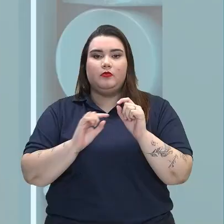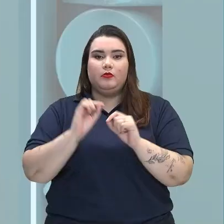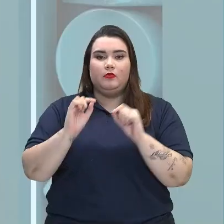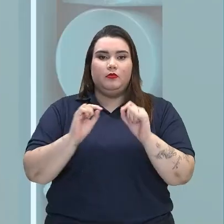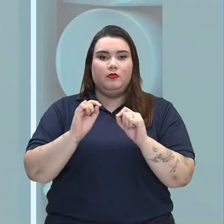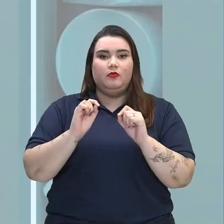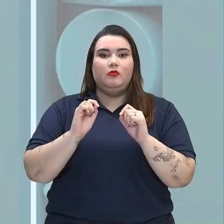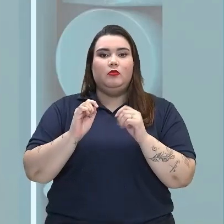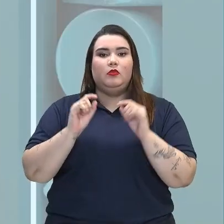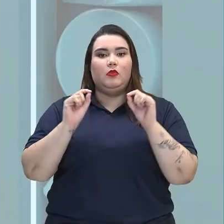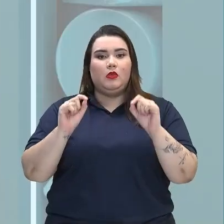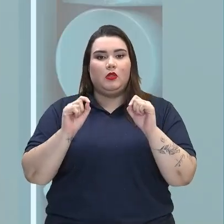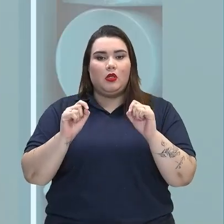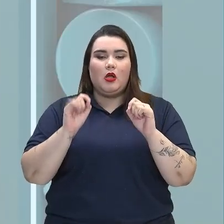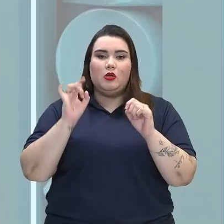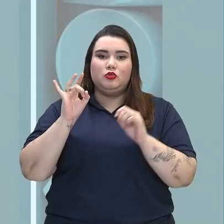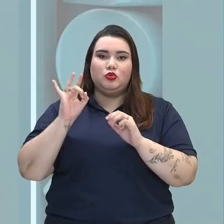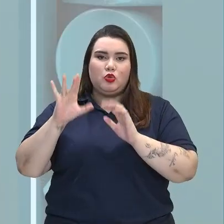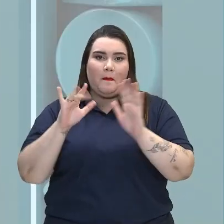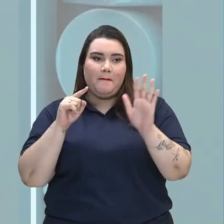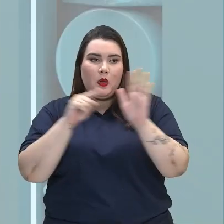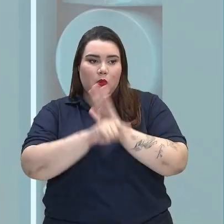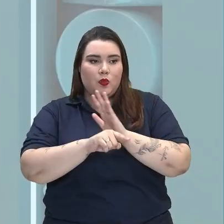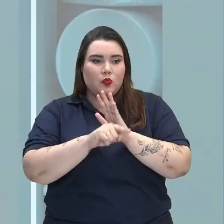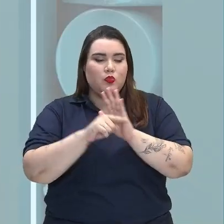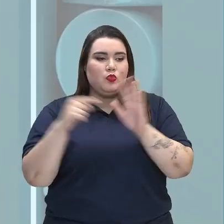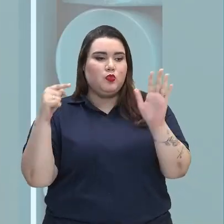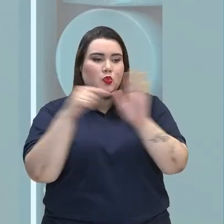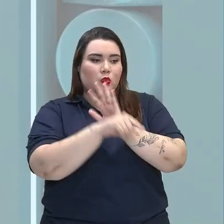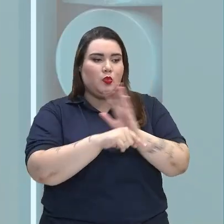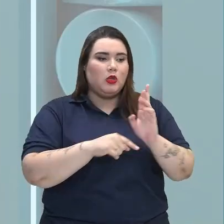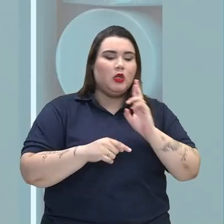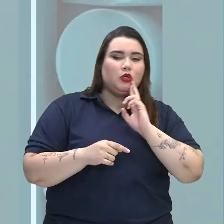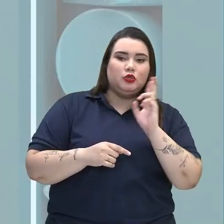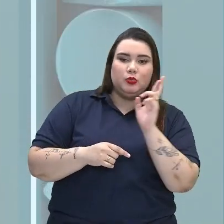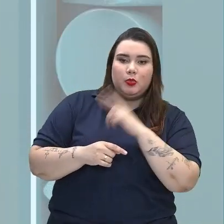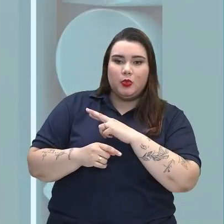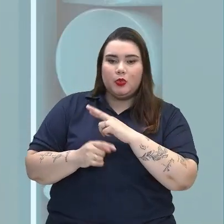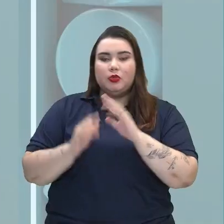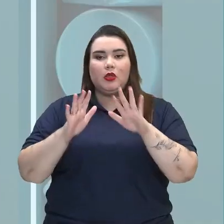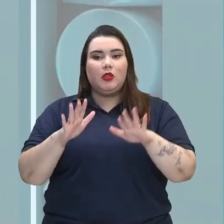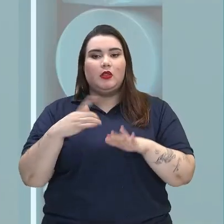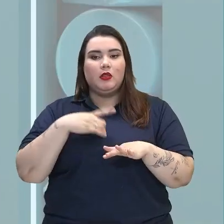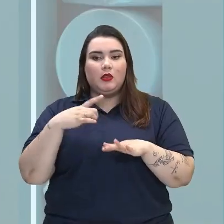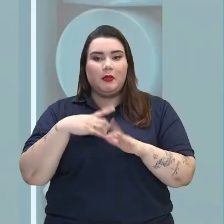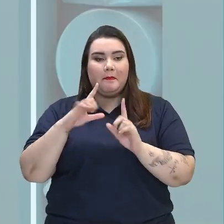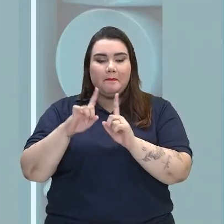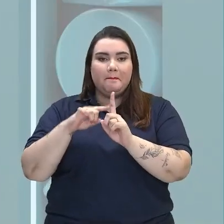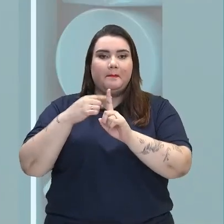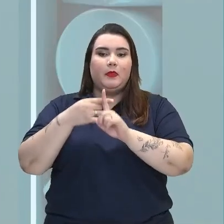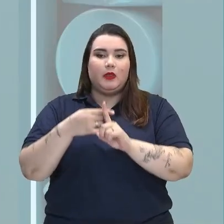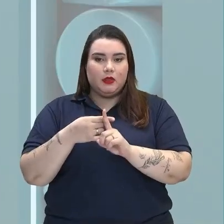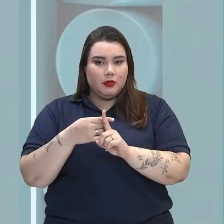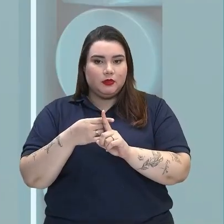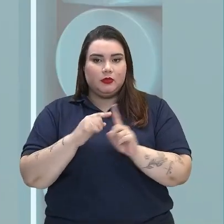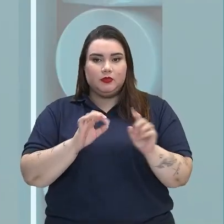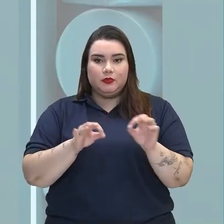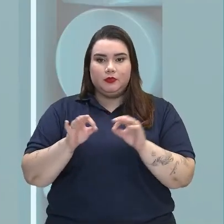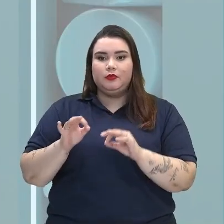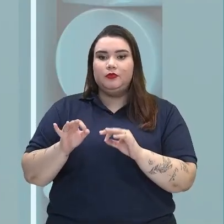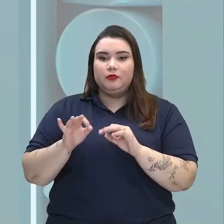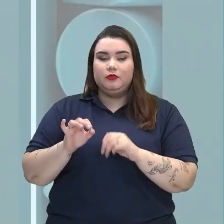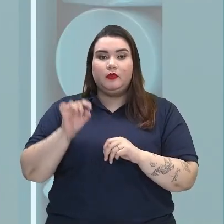para além de perguntar e responder. Ou seja, o gênero textual entrevista e entrevista